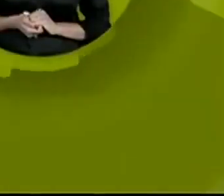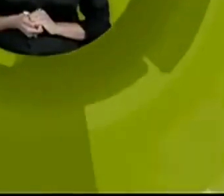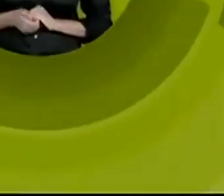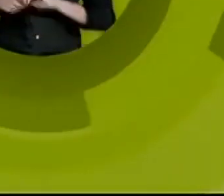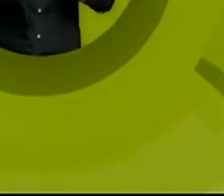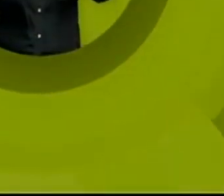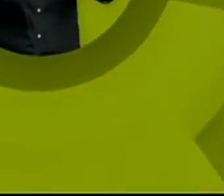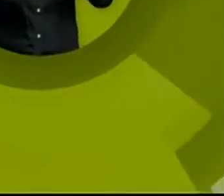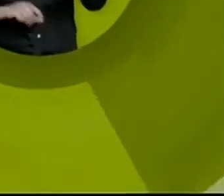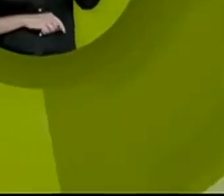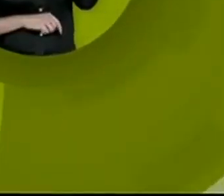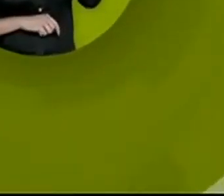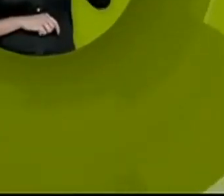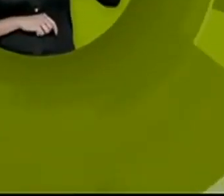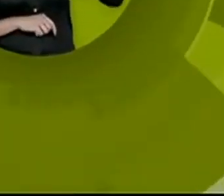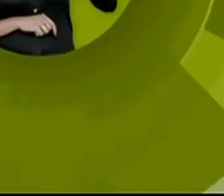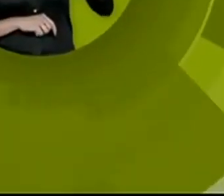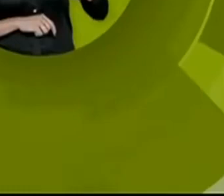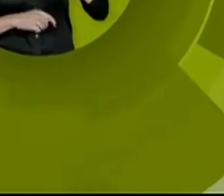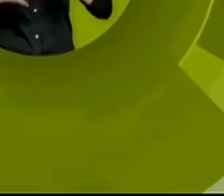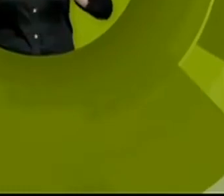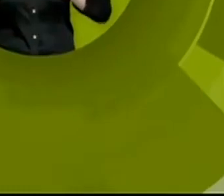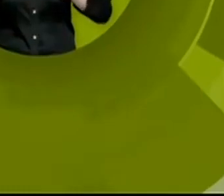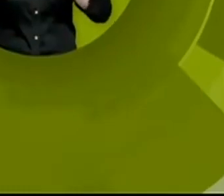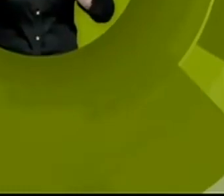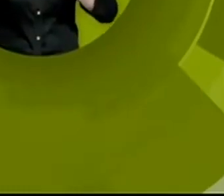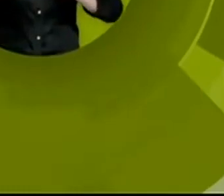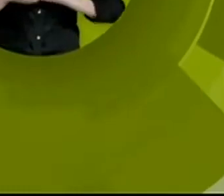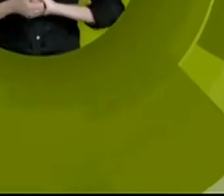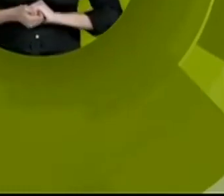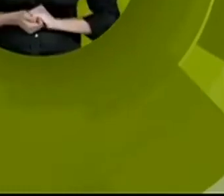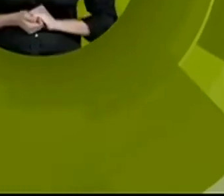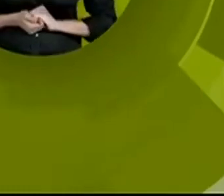O programa a seguir é livre para todos os públicos.